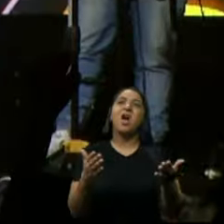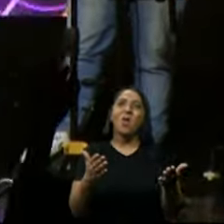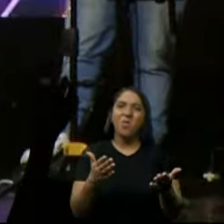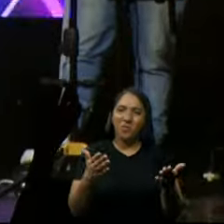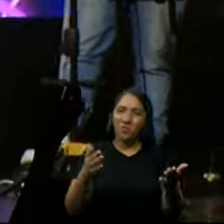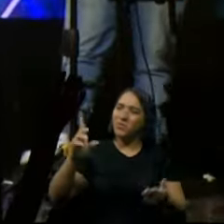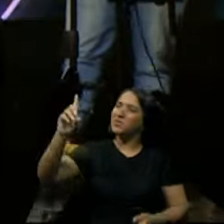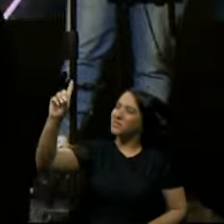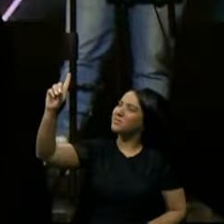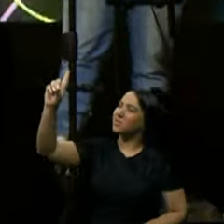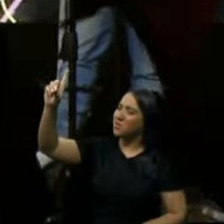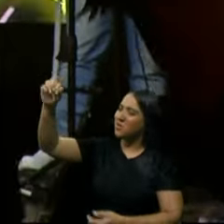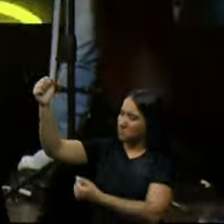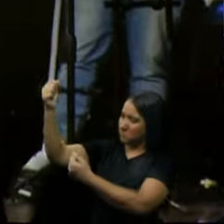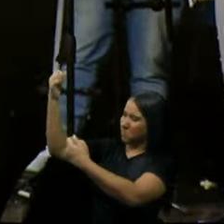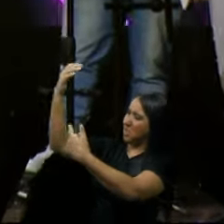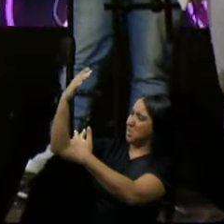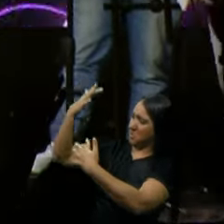cheios de